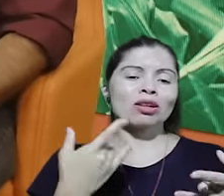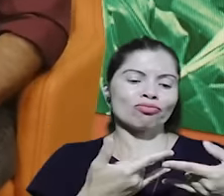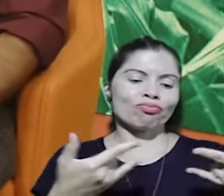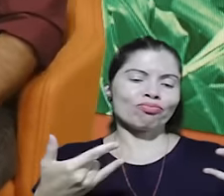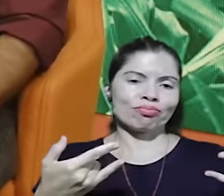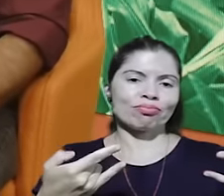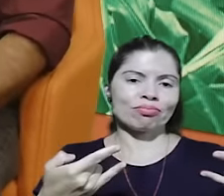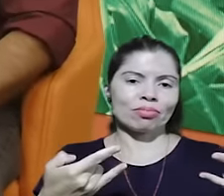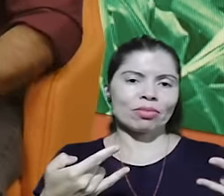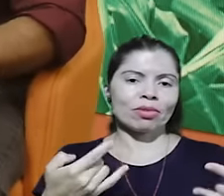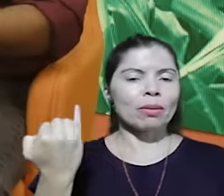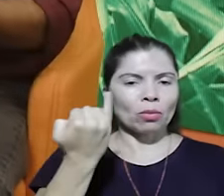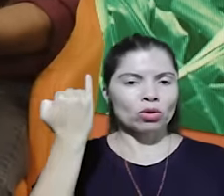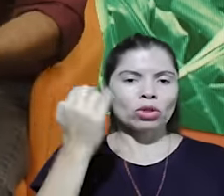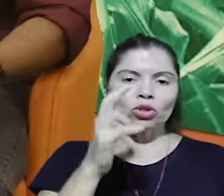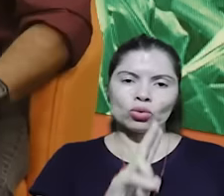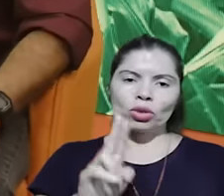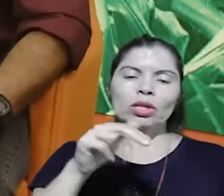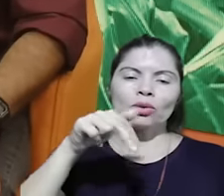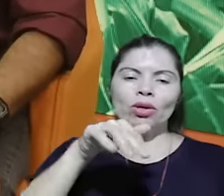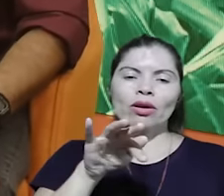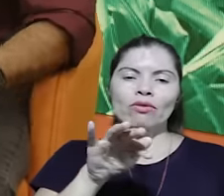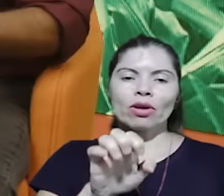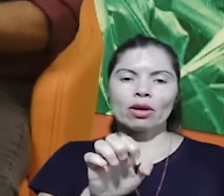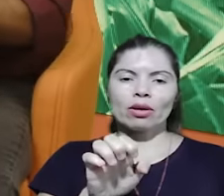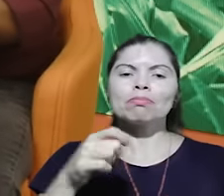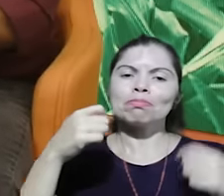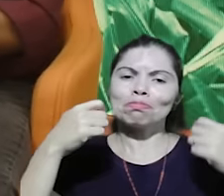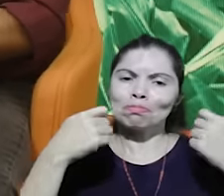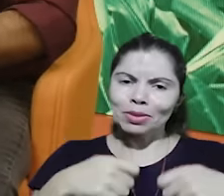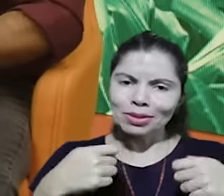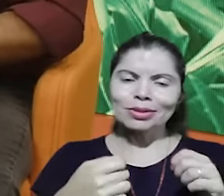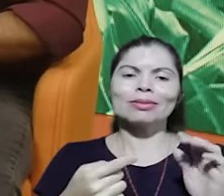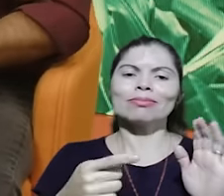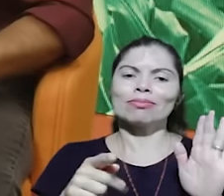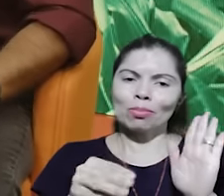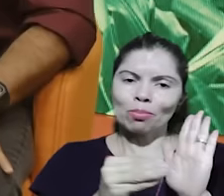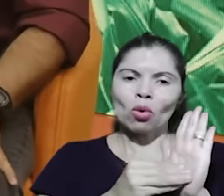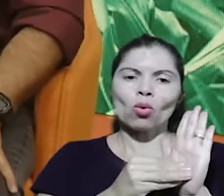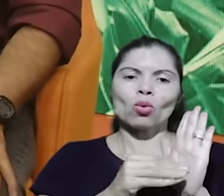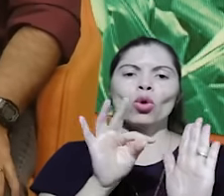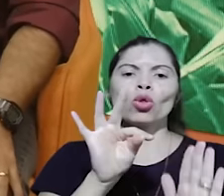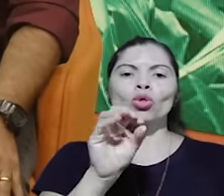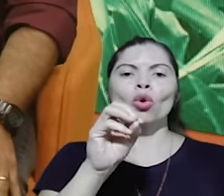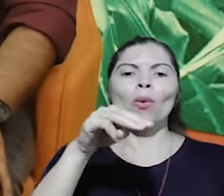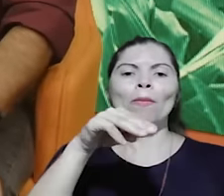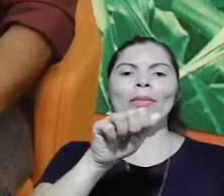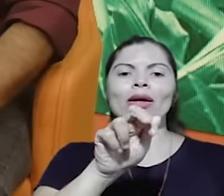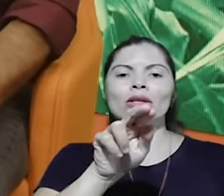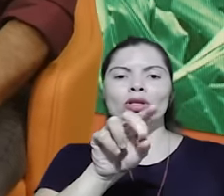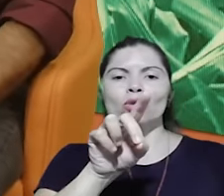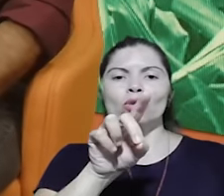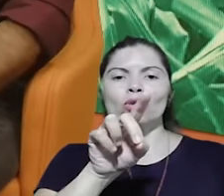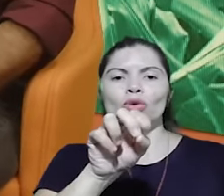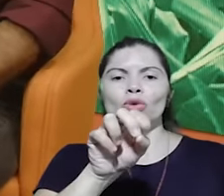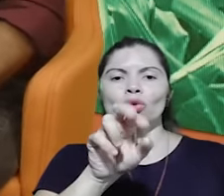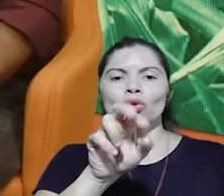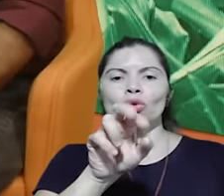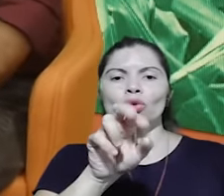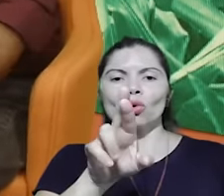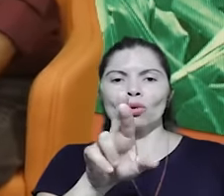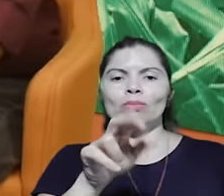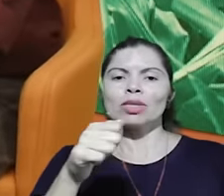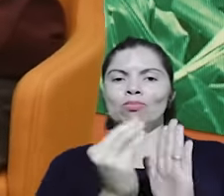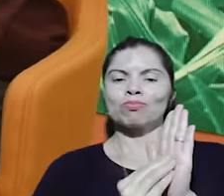sim ser utilizado Precisa sim ser eh identificado n isso aí É nesse sentido do né